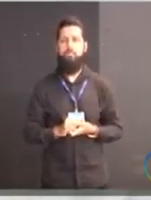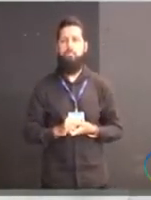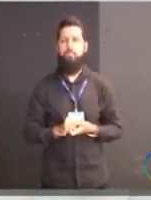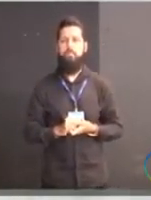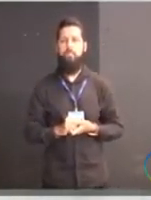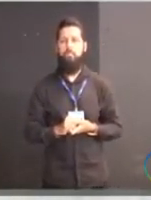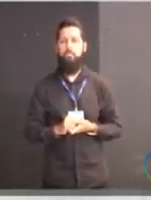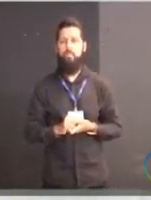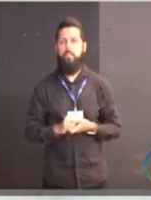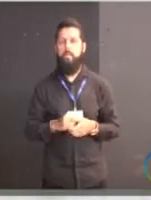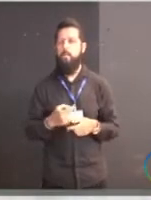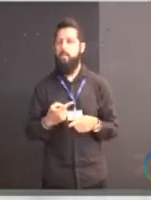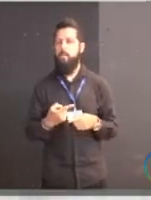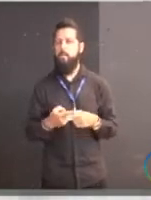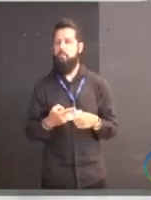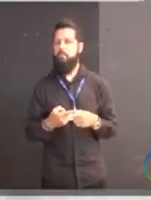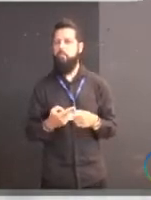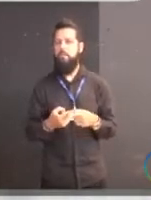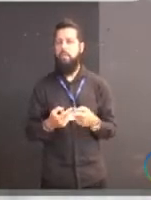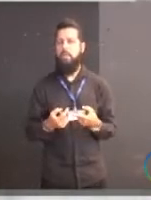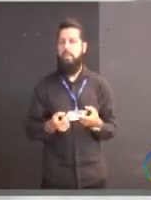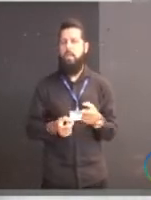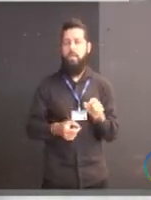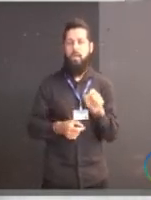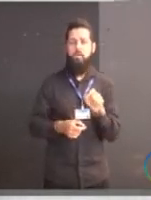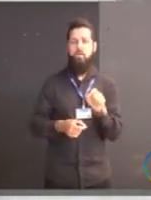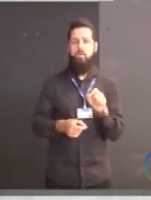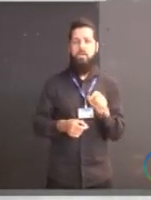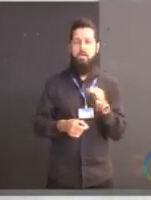O que me interessou muito nas conversações com ele, em